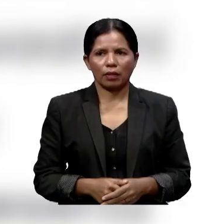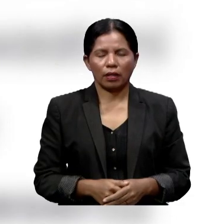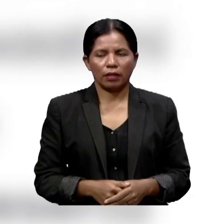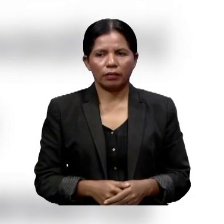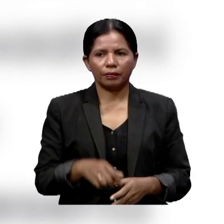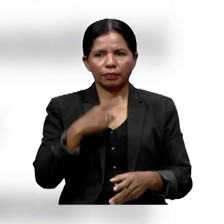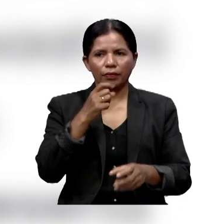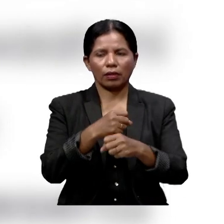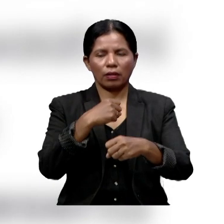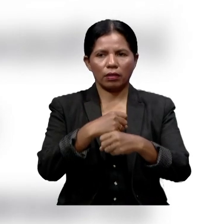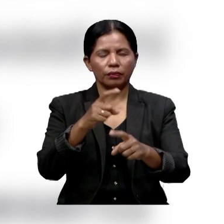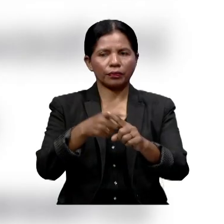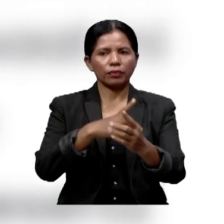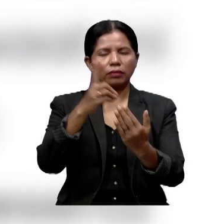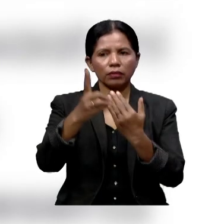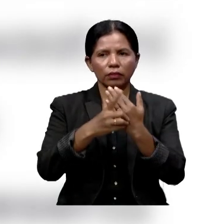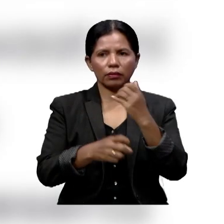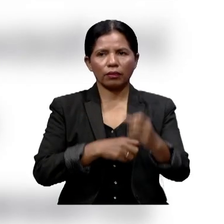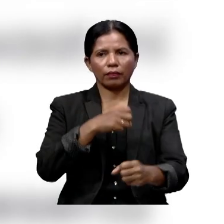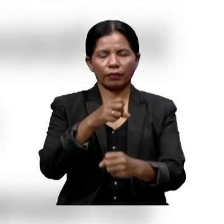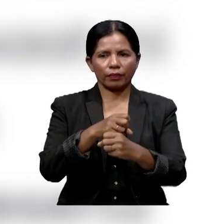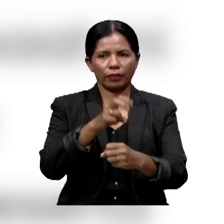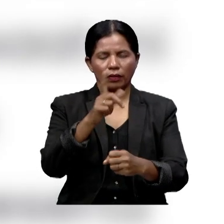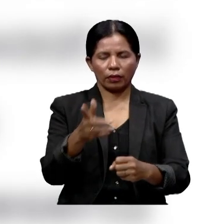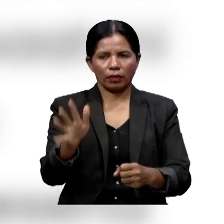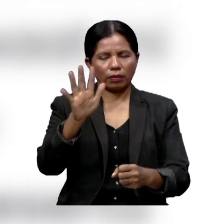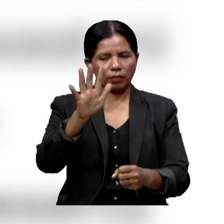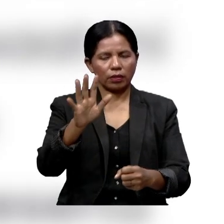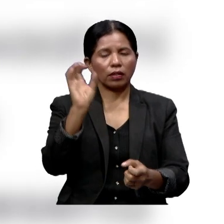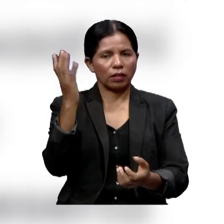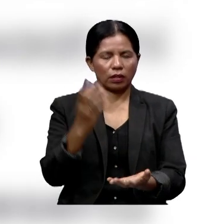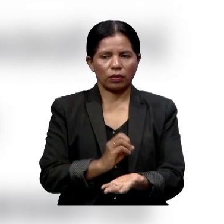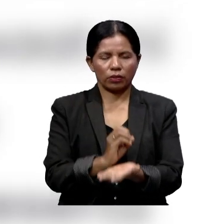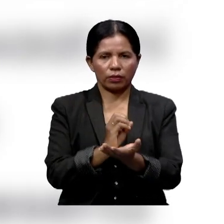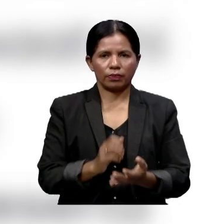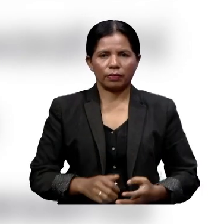Race realiza e a fulan dezembro tina rihun rua ronulu racing hat e a Raeoa, equipa cobertura GMN.